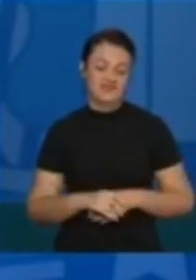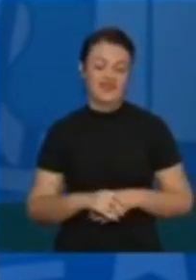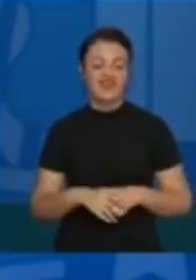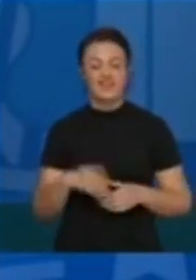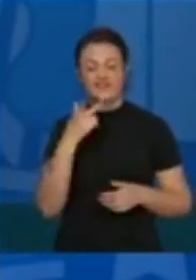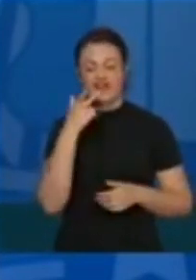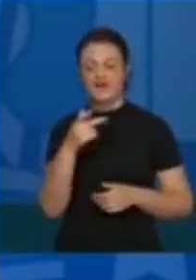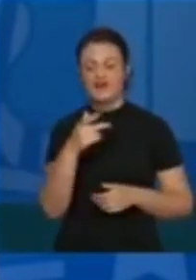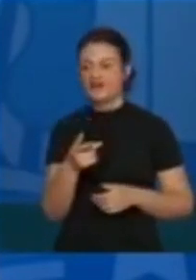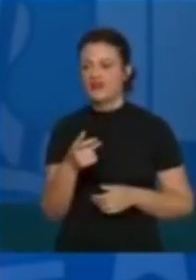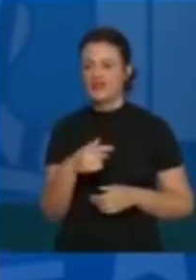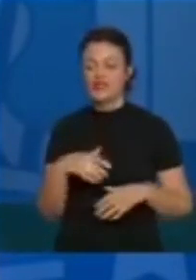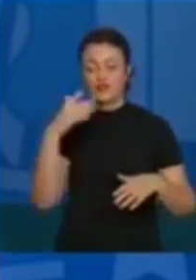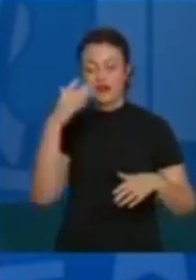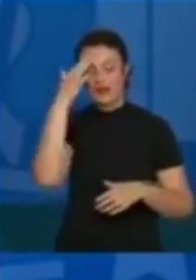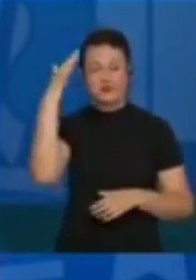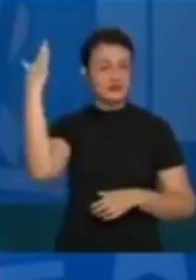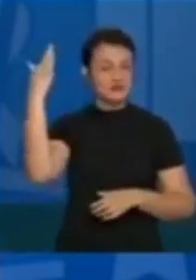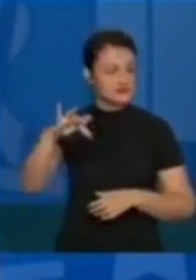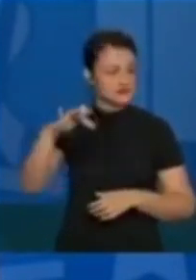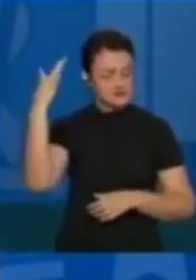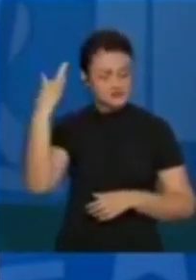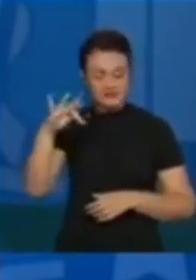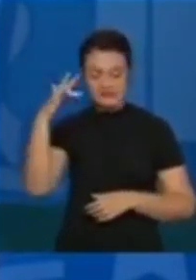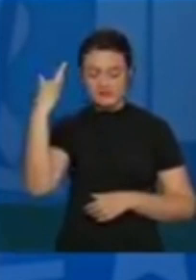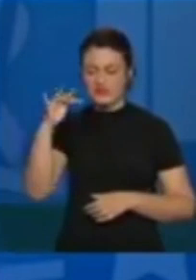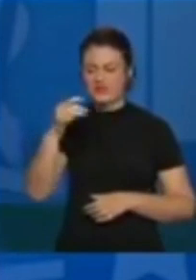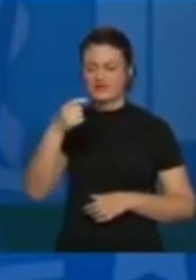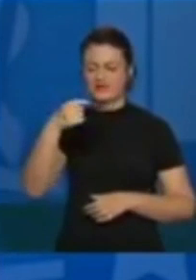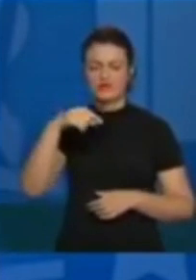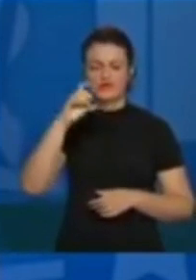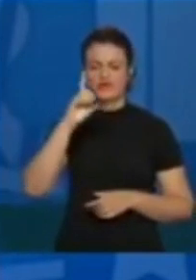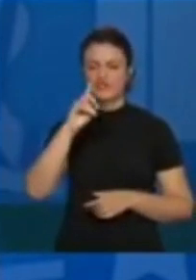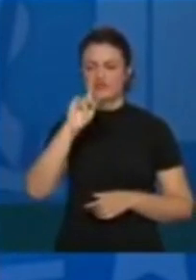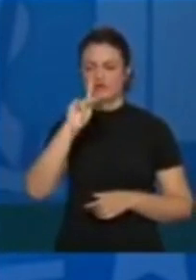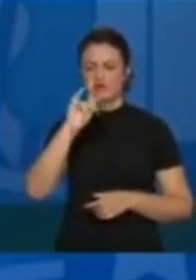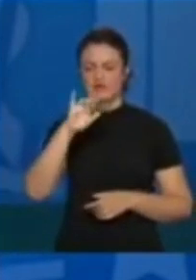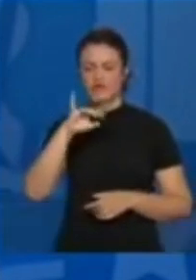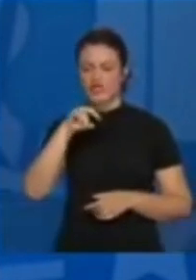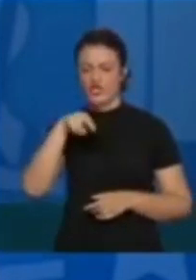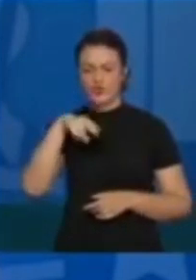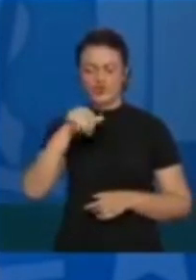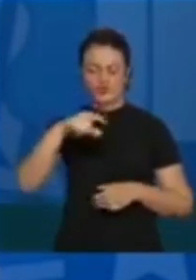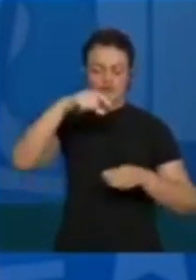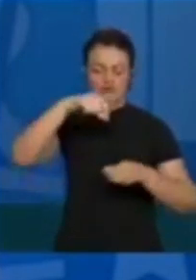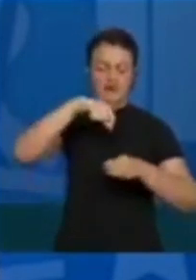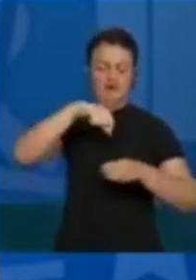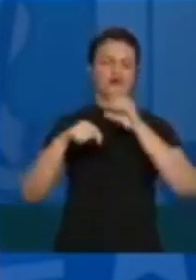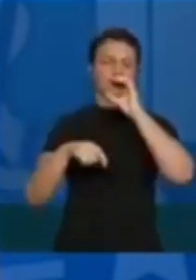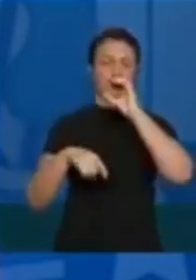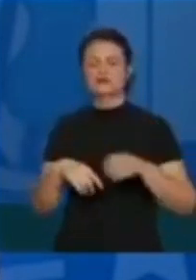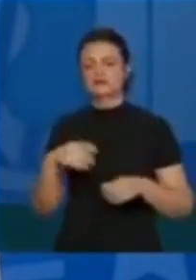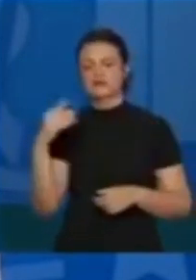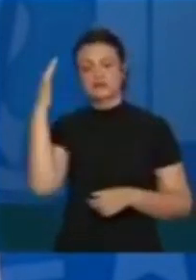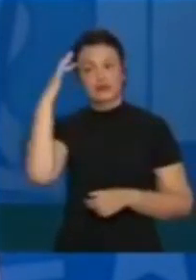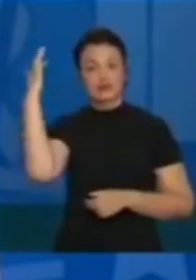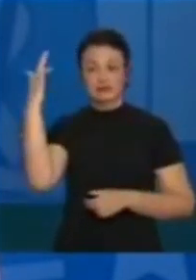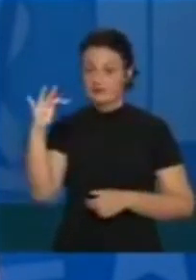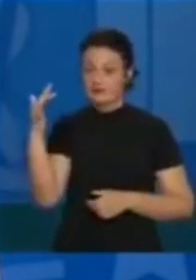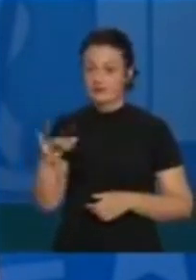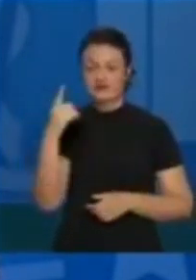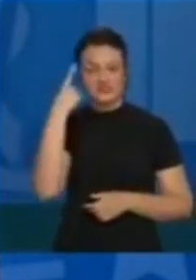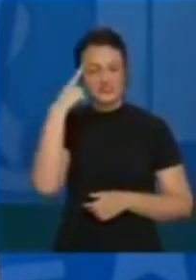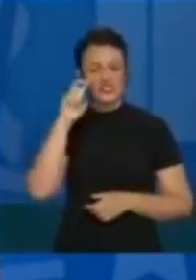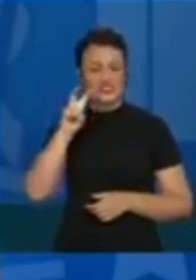falou para mim que nunca teve tanta dor de cabeça na vida, tomou dipirona assustadoramente, atravessou durante